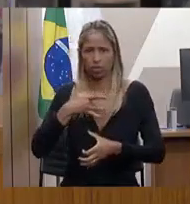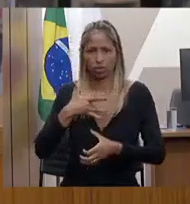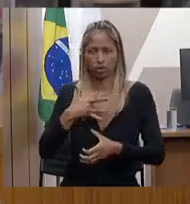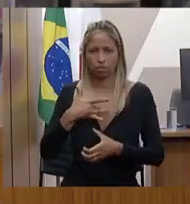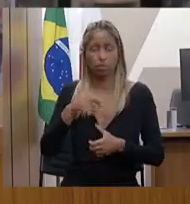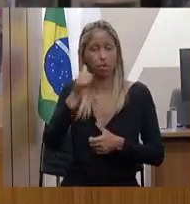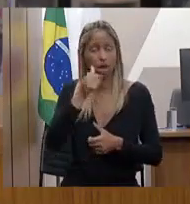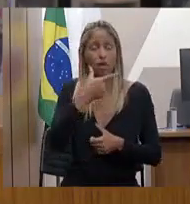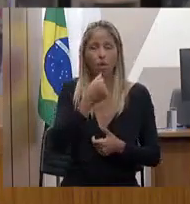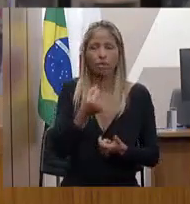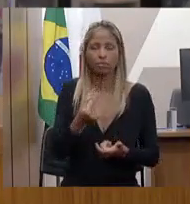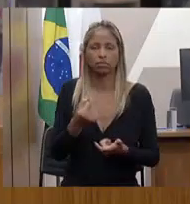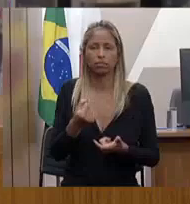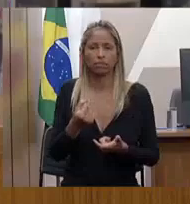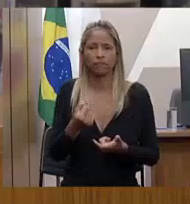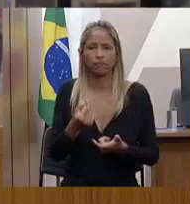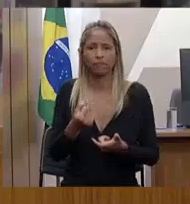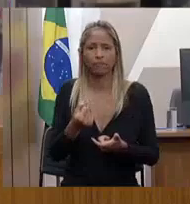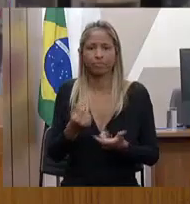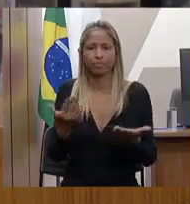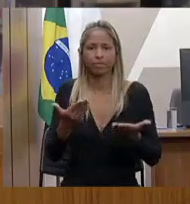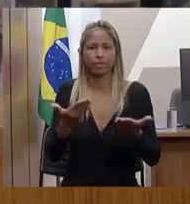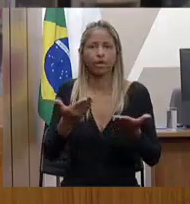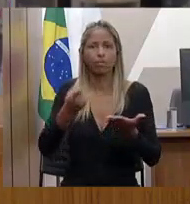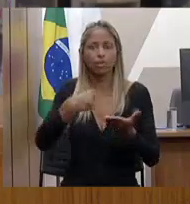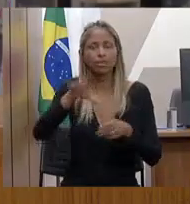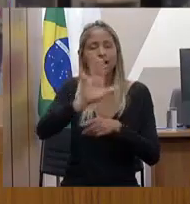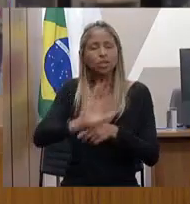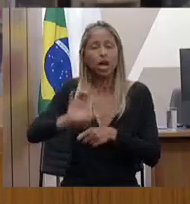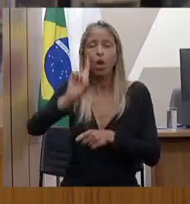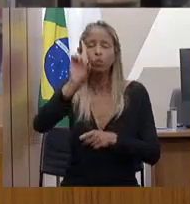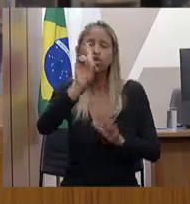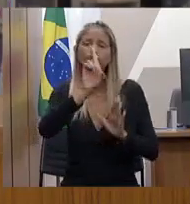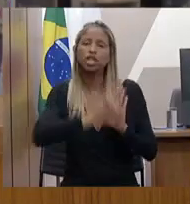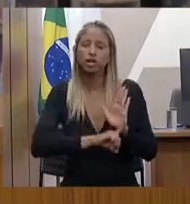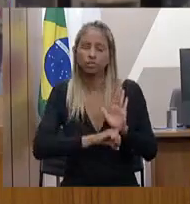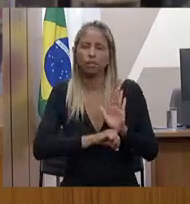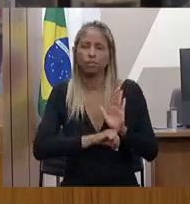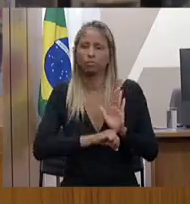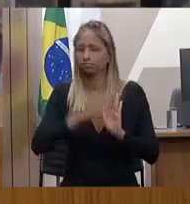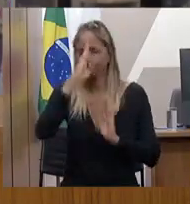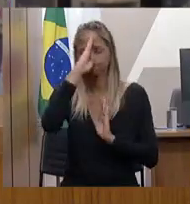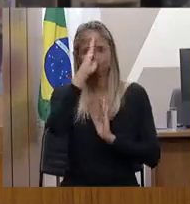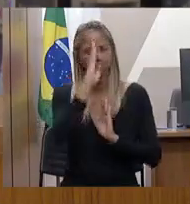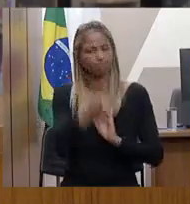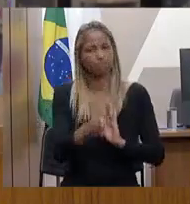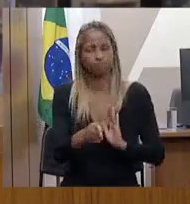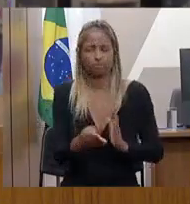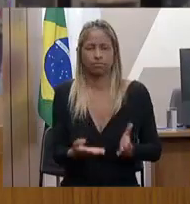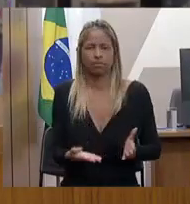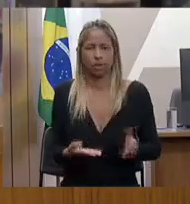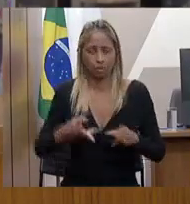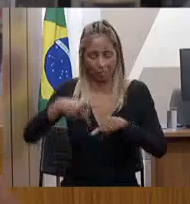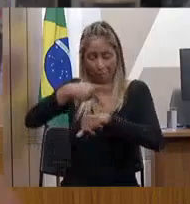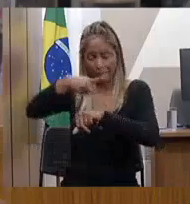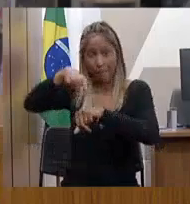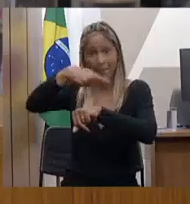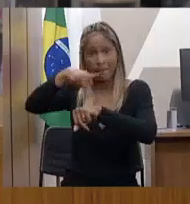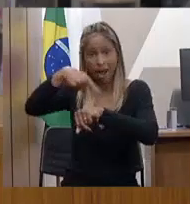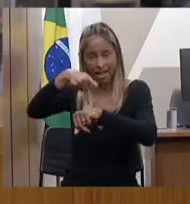trabalhadores como preconiza a Organização Internacional do Trabalho é um direito fundamental porque o país